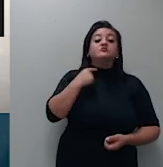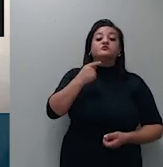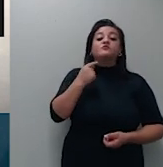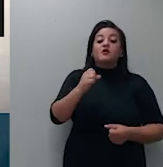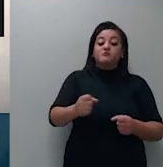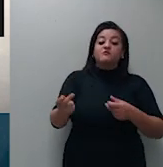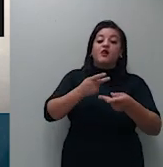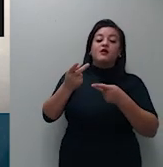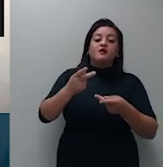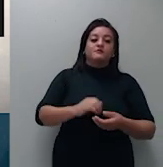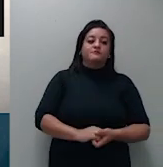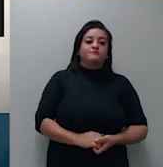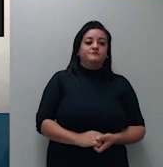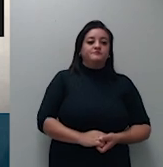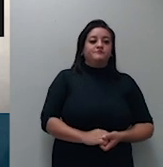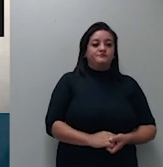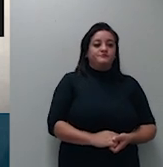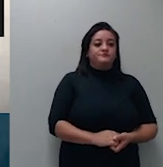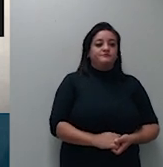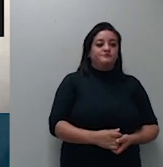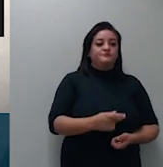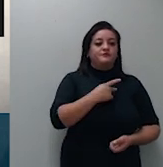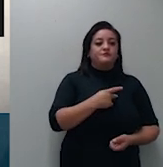advogado da parte contrária